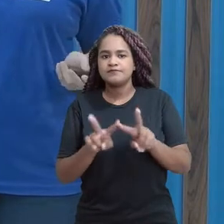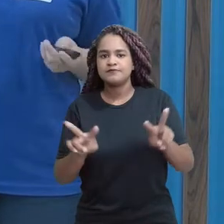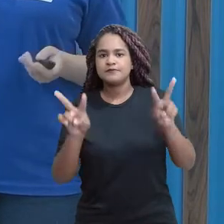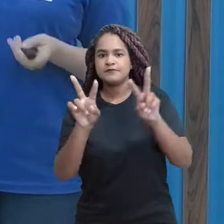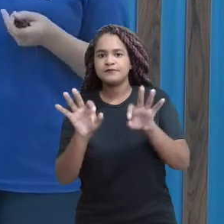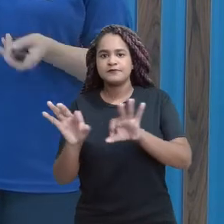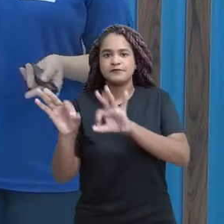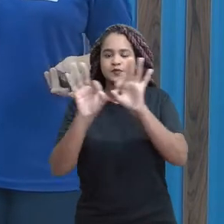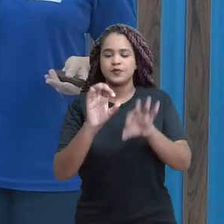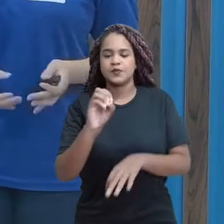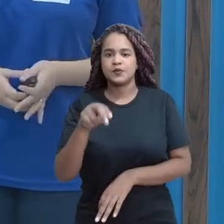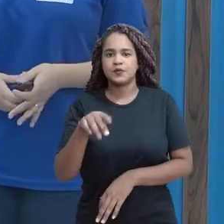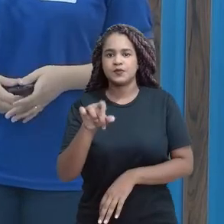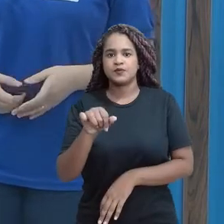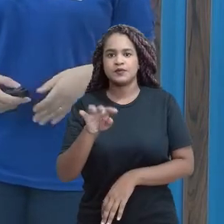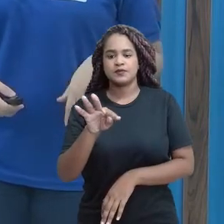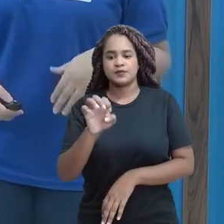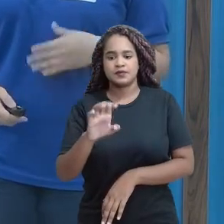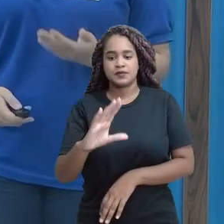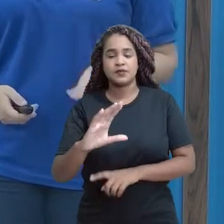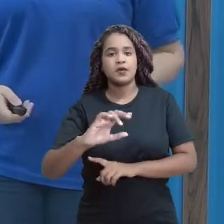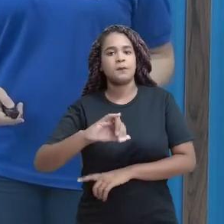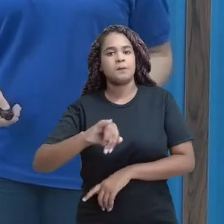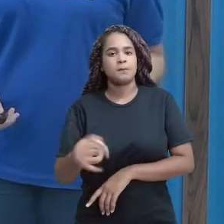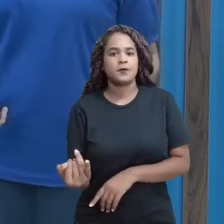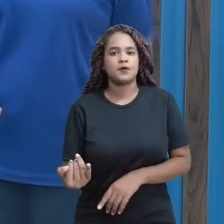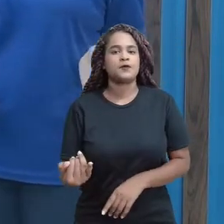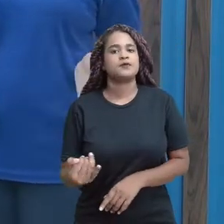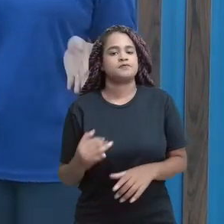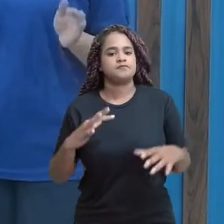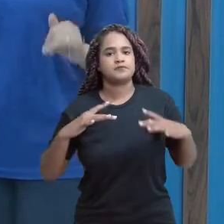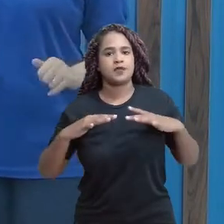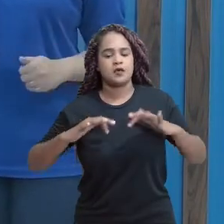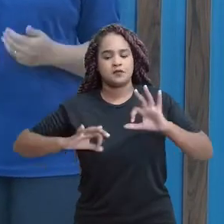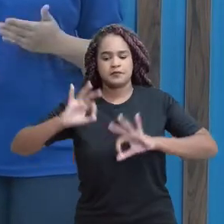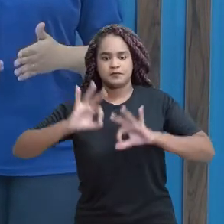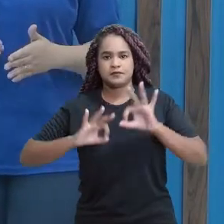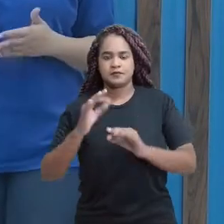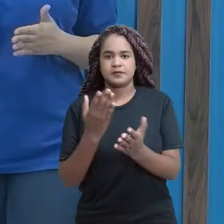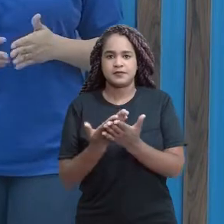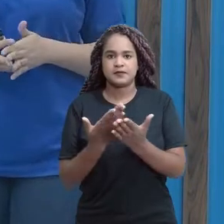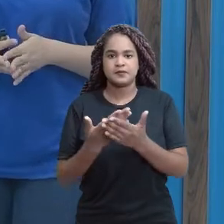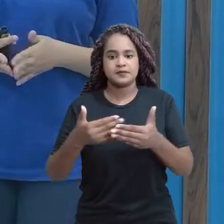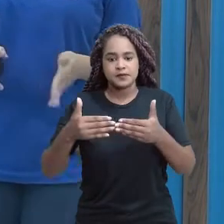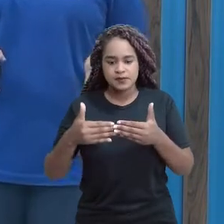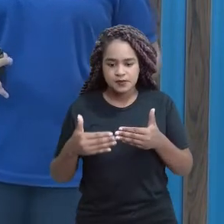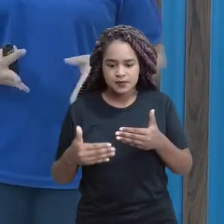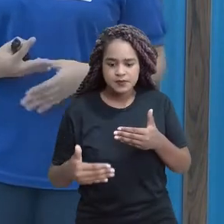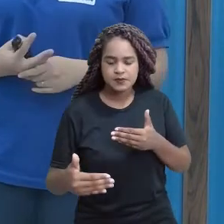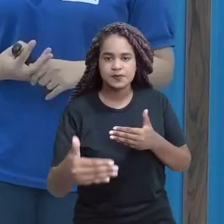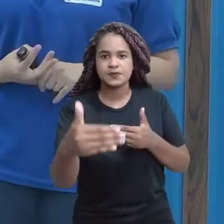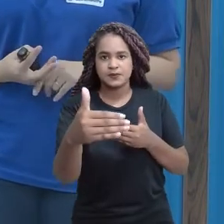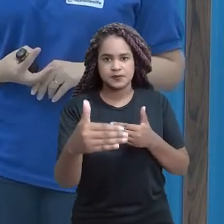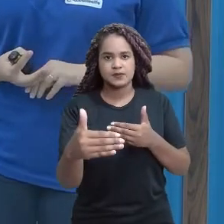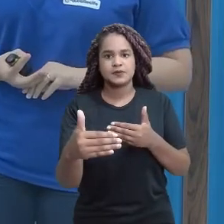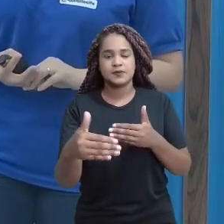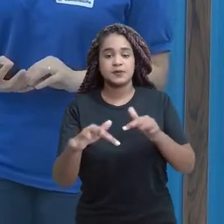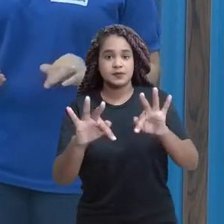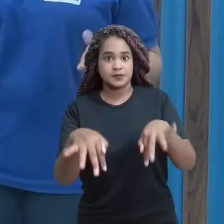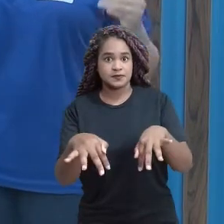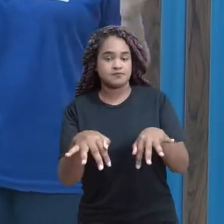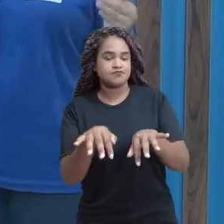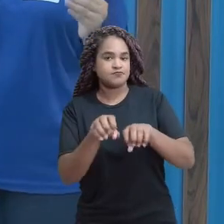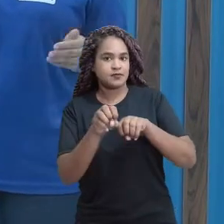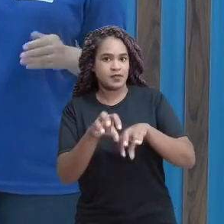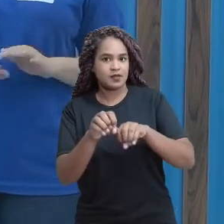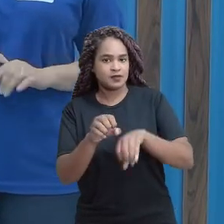de repente, utilizaram aí o feriado para se organizar nos estudos e aí caminhar para o finalzinho do ensino fundamental, não é? Para